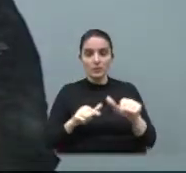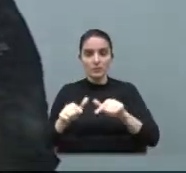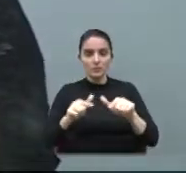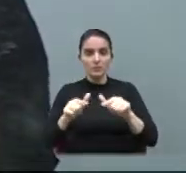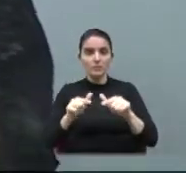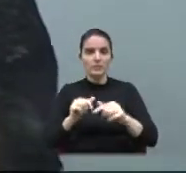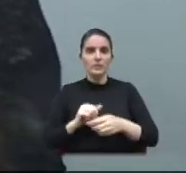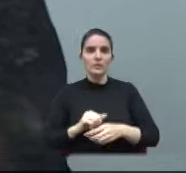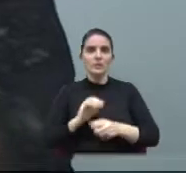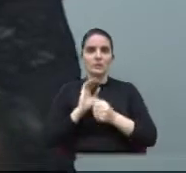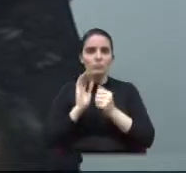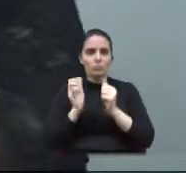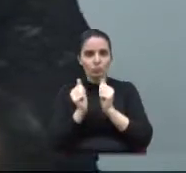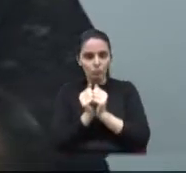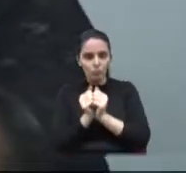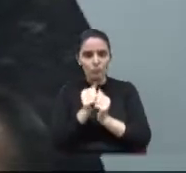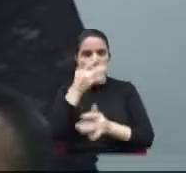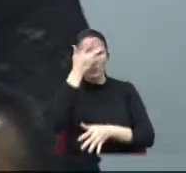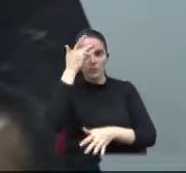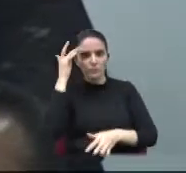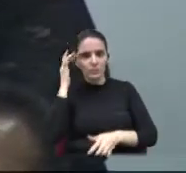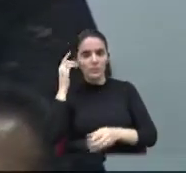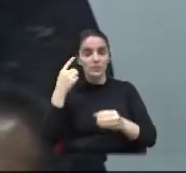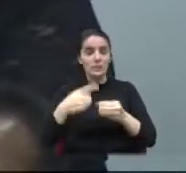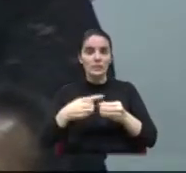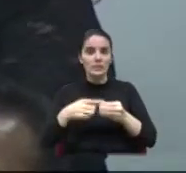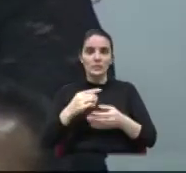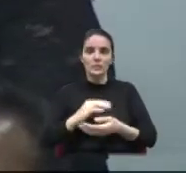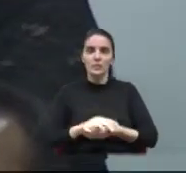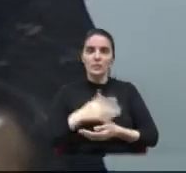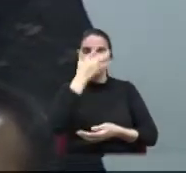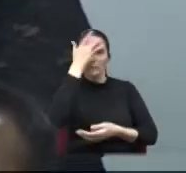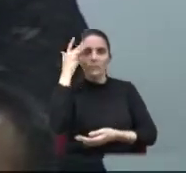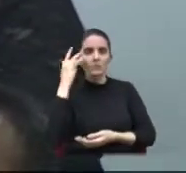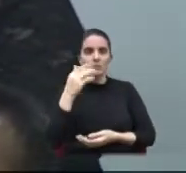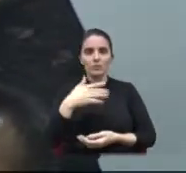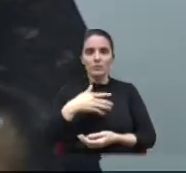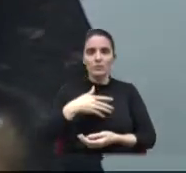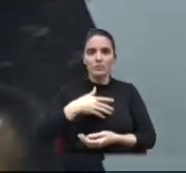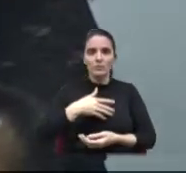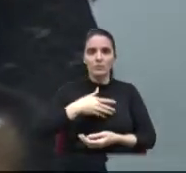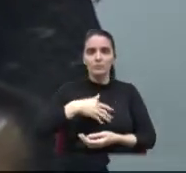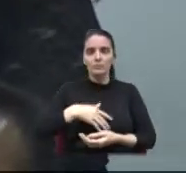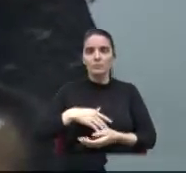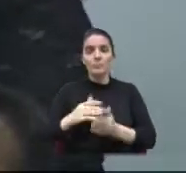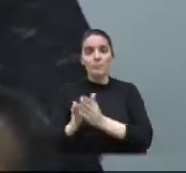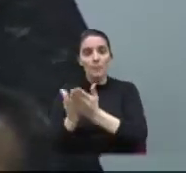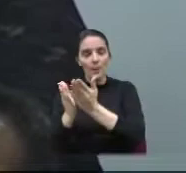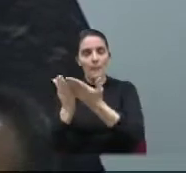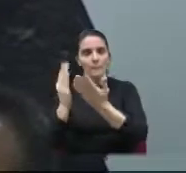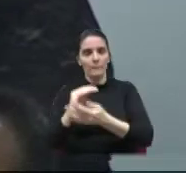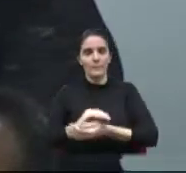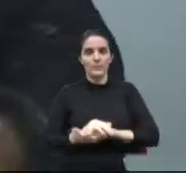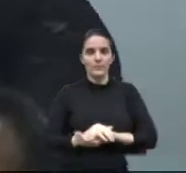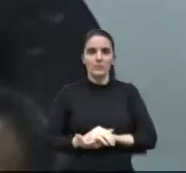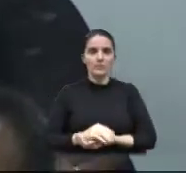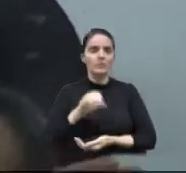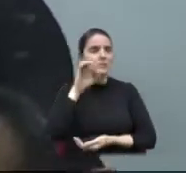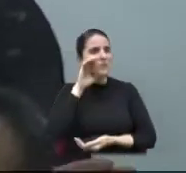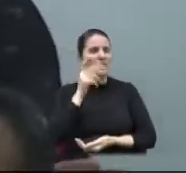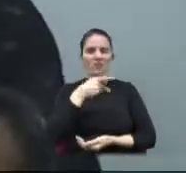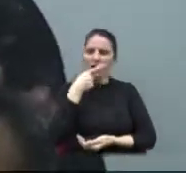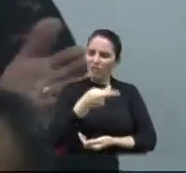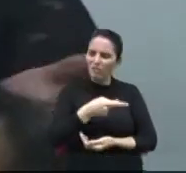cidade inteira, mas muito mais com as pessoas que são, não têm visibilidade, não, pessoas carentes, e a gente fica aqui falando que nem doida